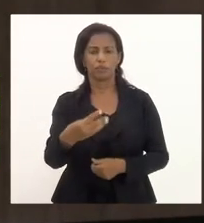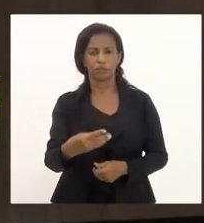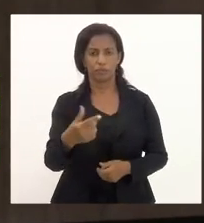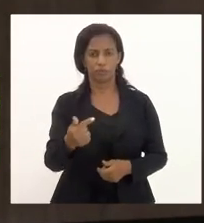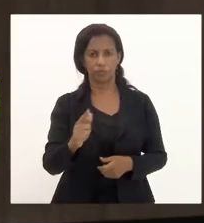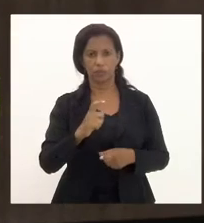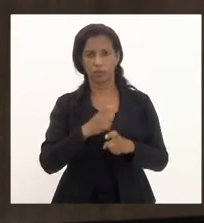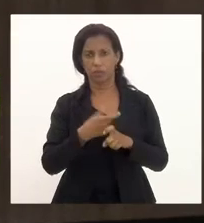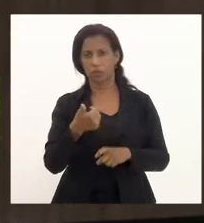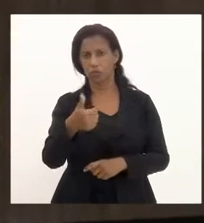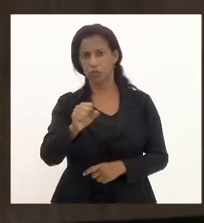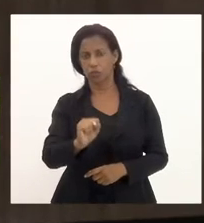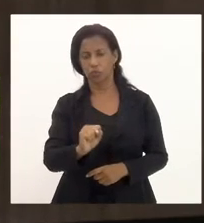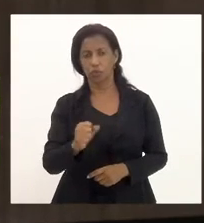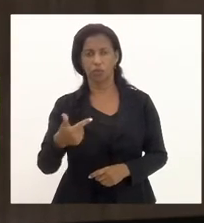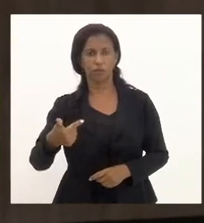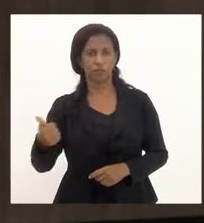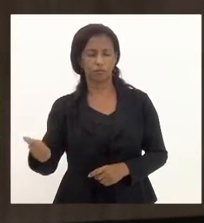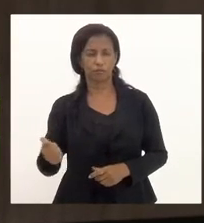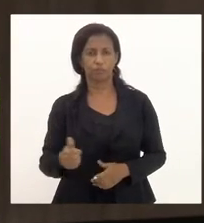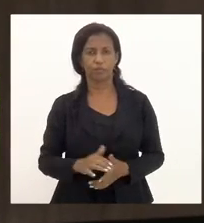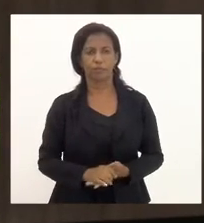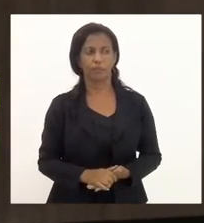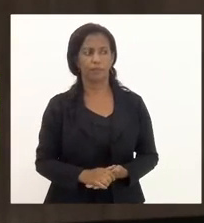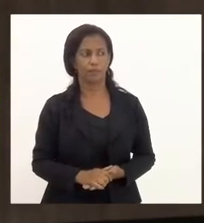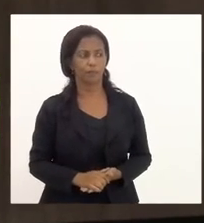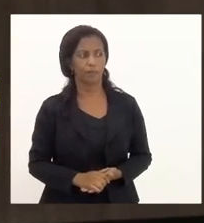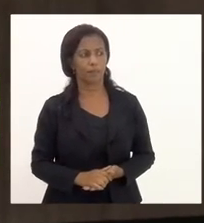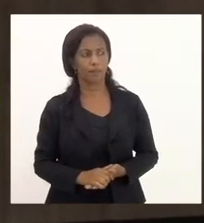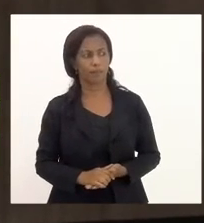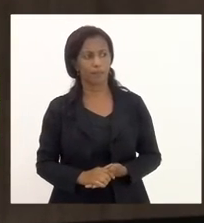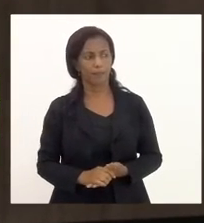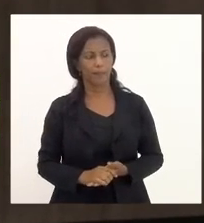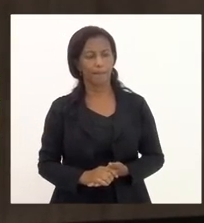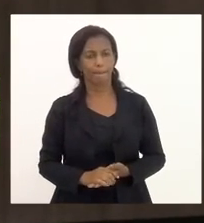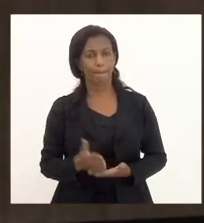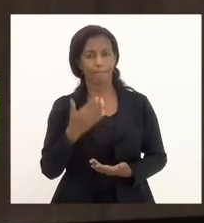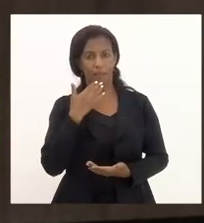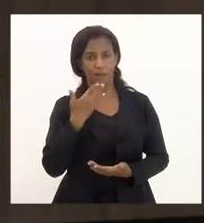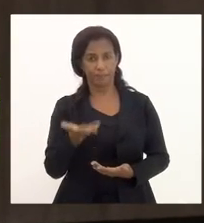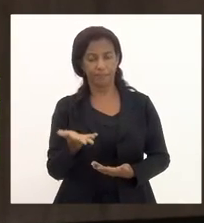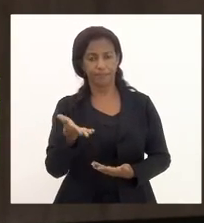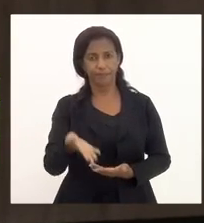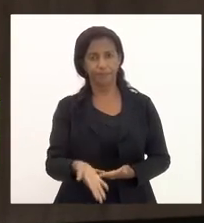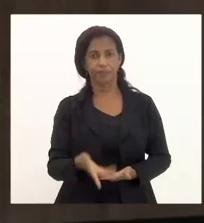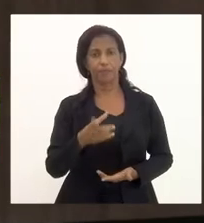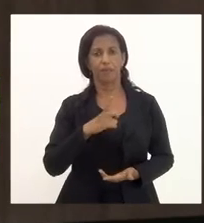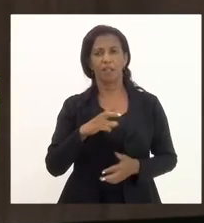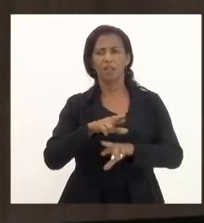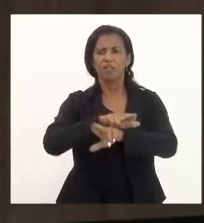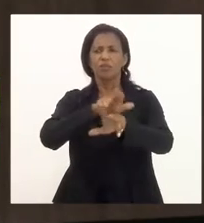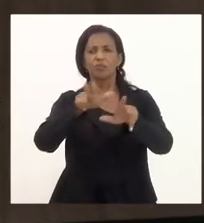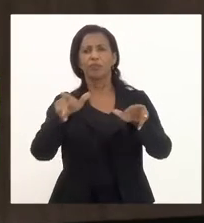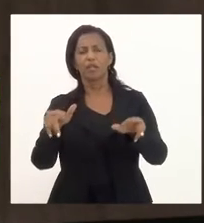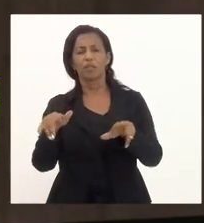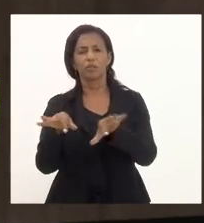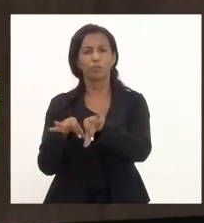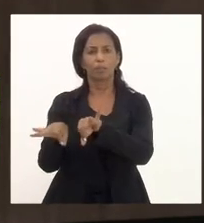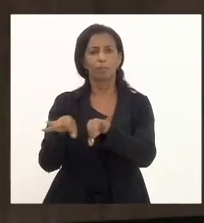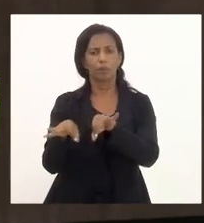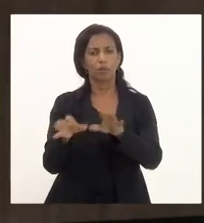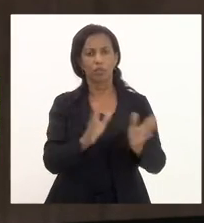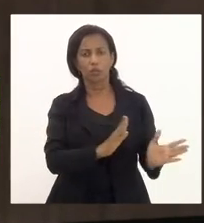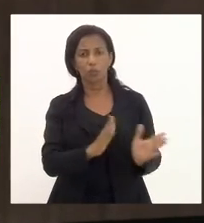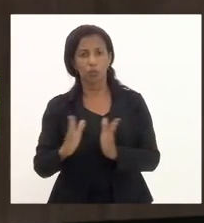inciso 18:21 então é a gente solicita aqui existem diversos projetos em